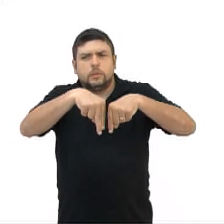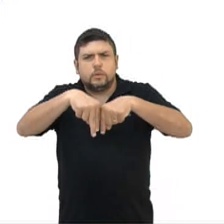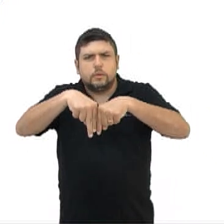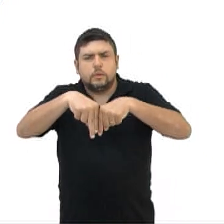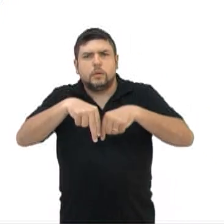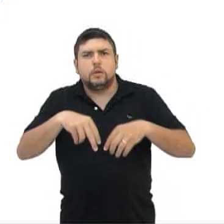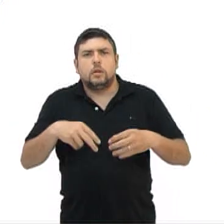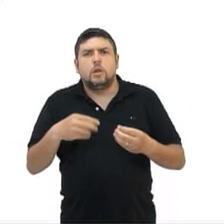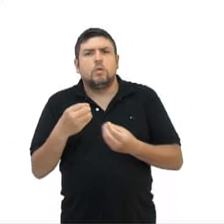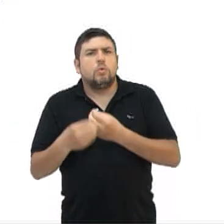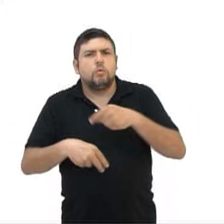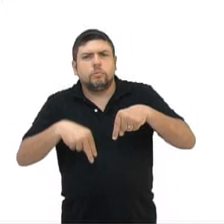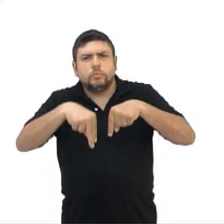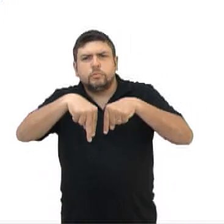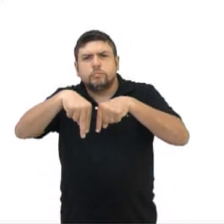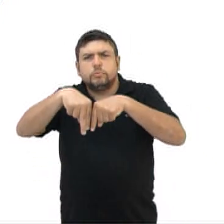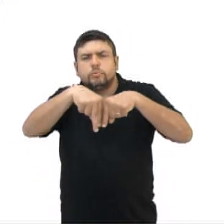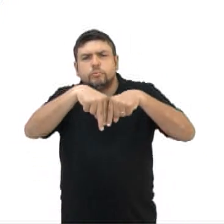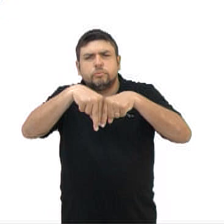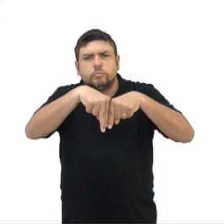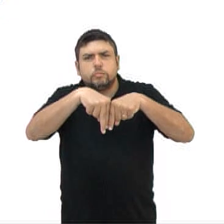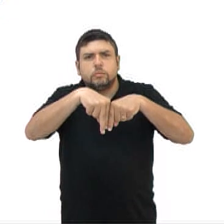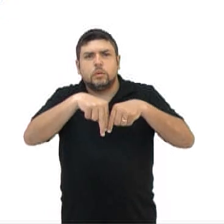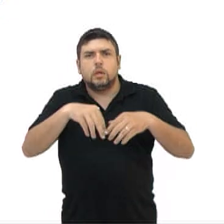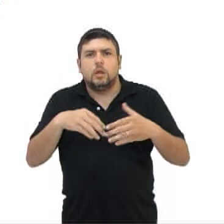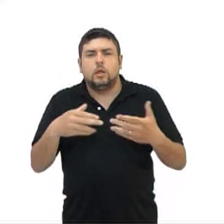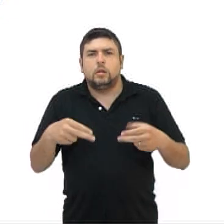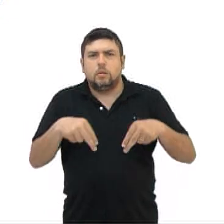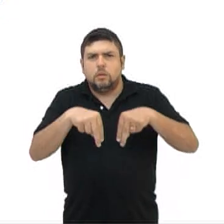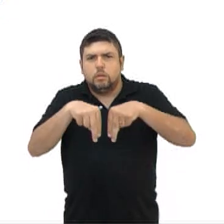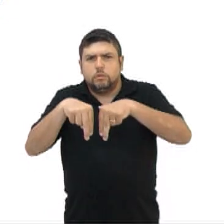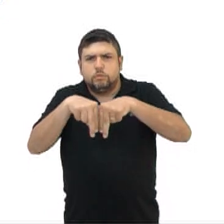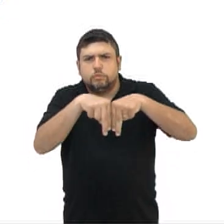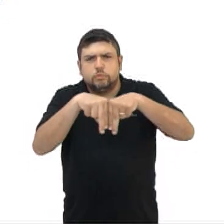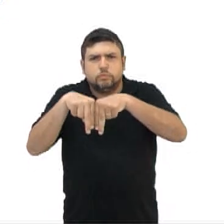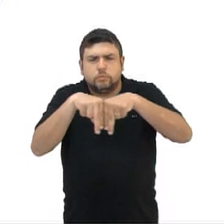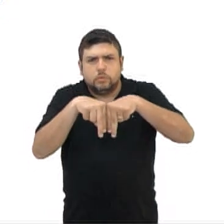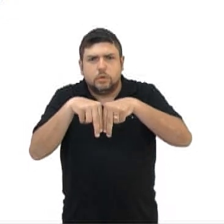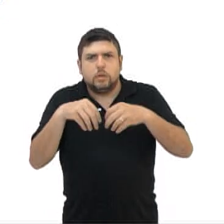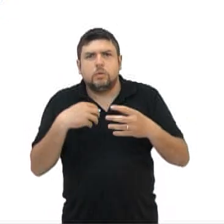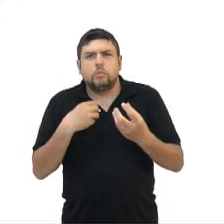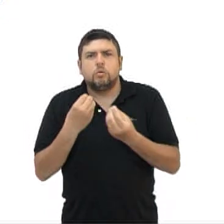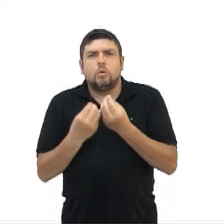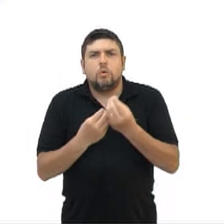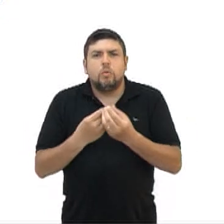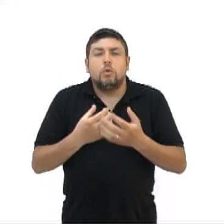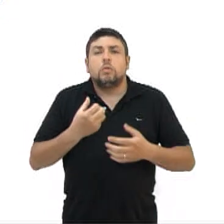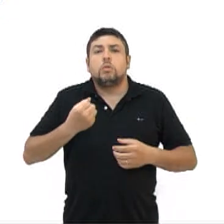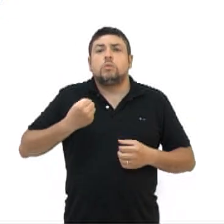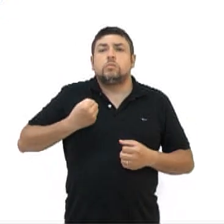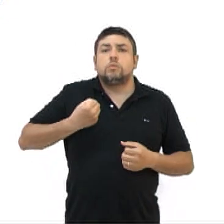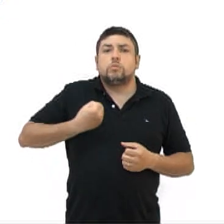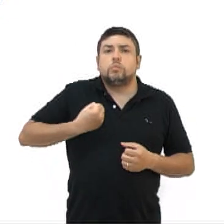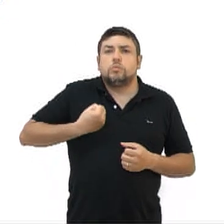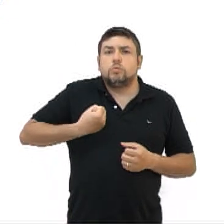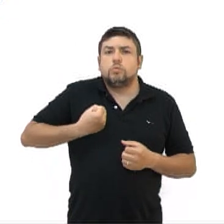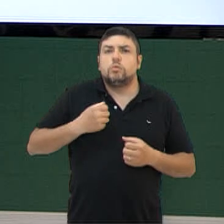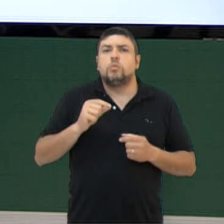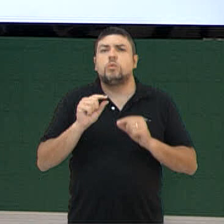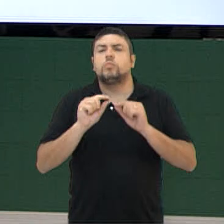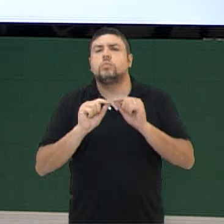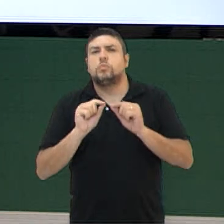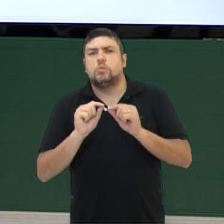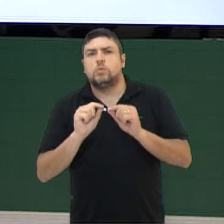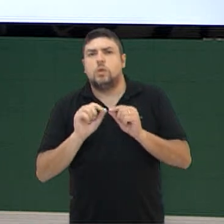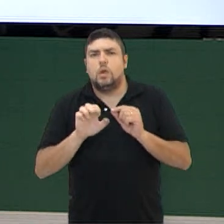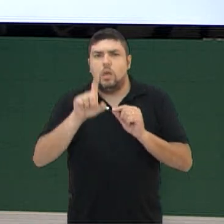ele está inserido dentro dos outros. O conjunto dos números naturais são os números que fazem parte do conjunto dos números naturais são os